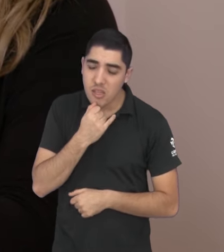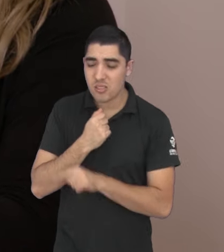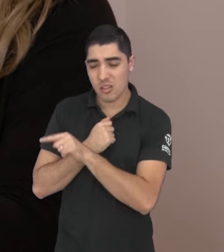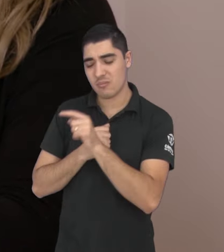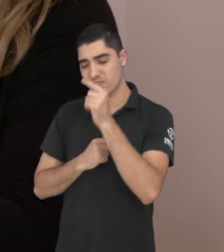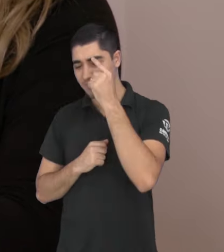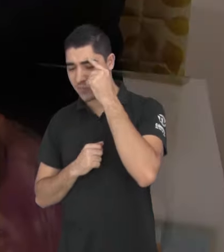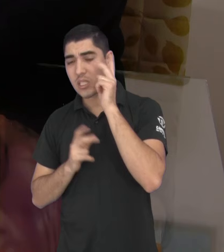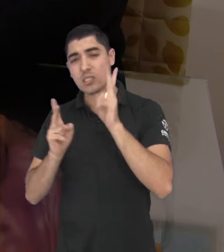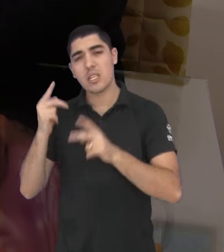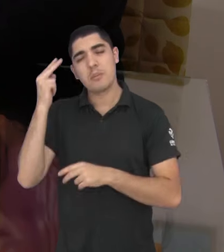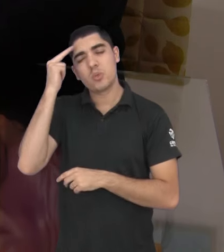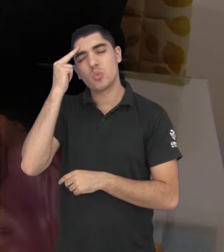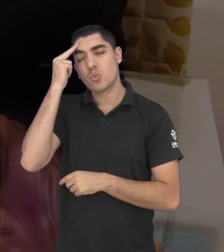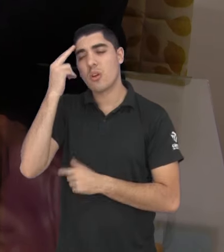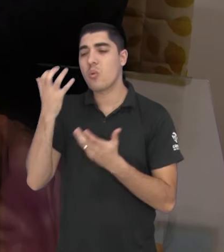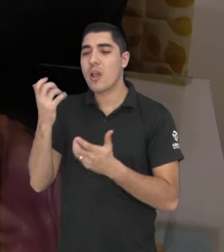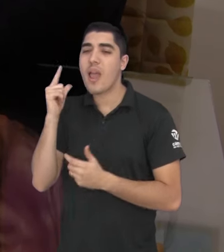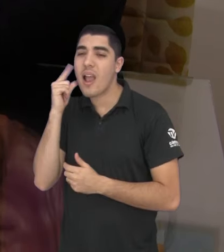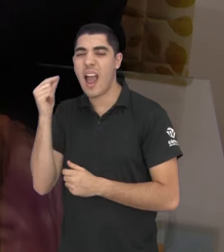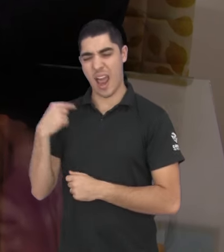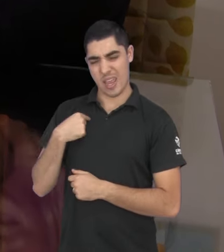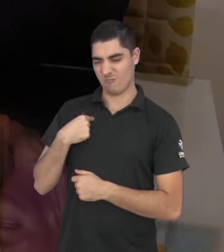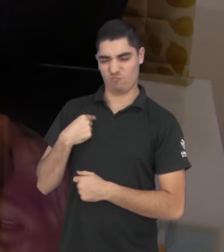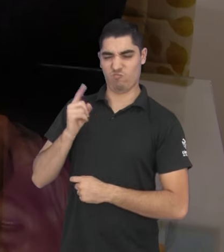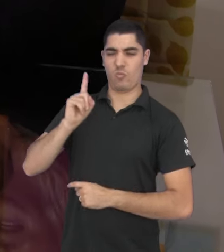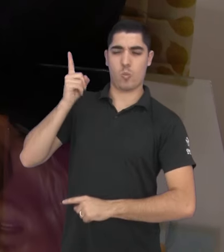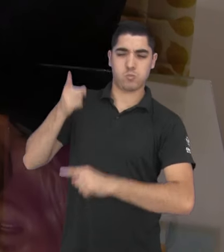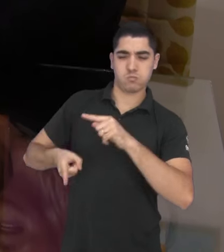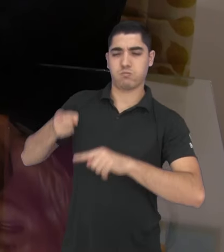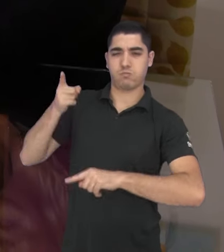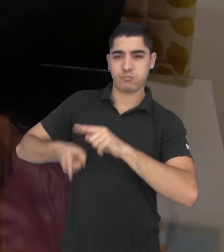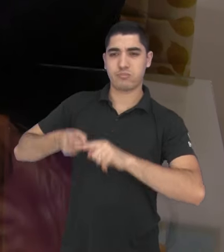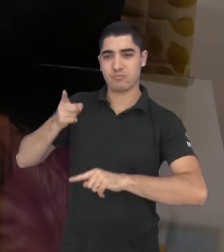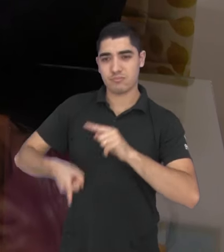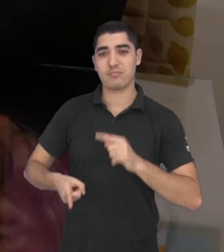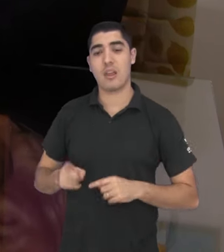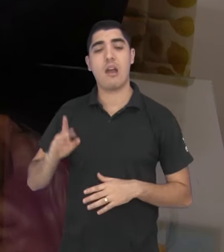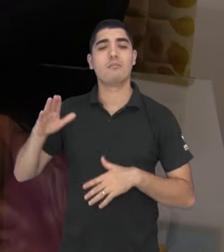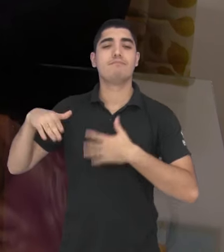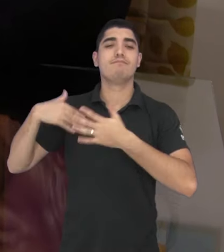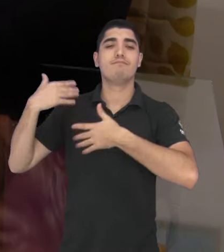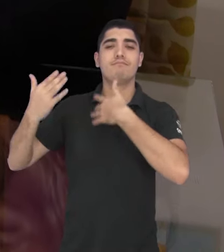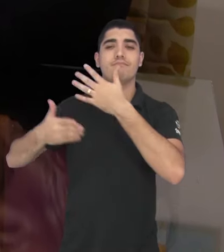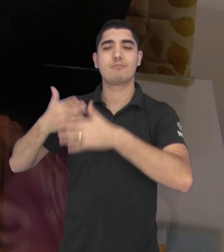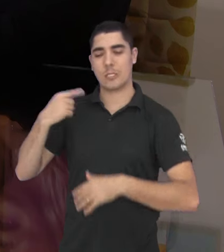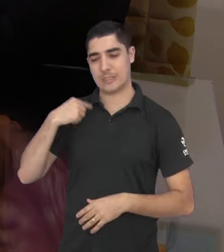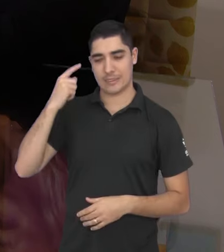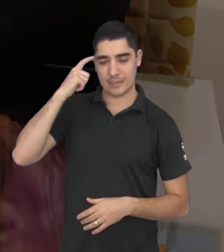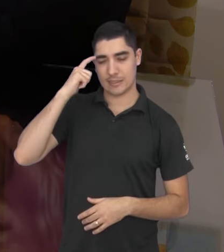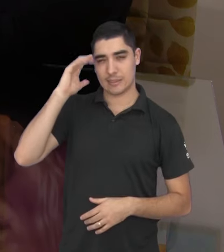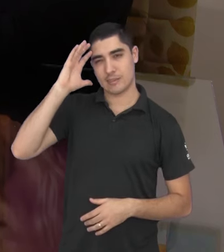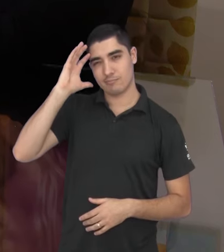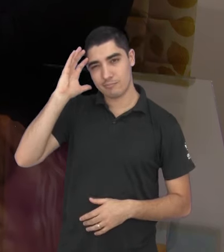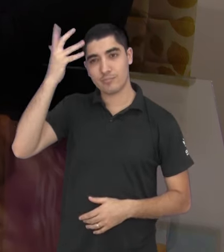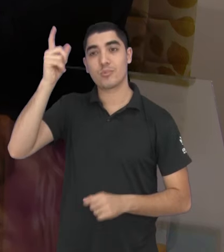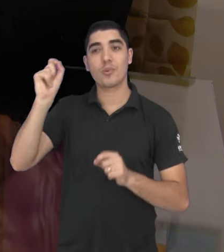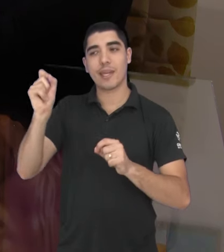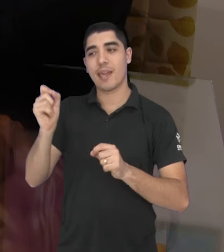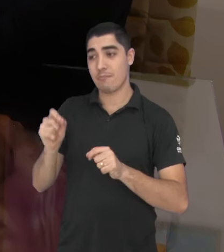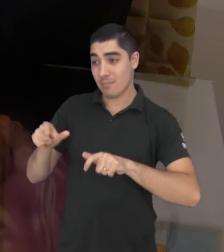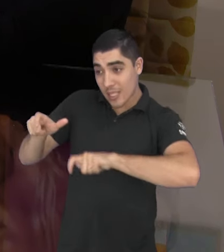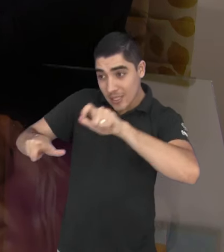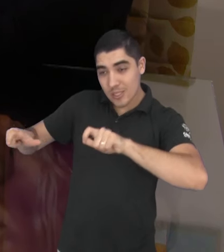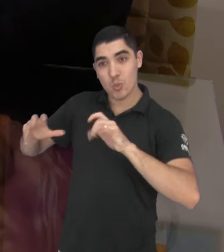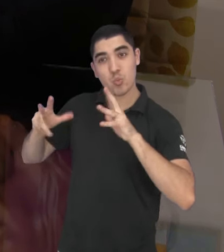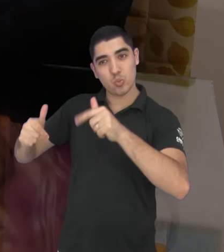ter gato, né? É mesmo. Eu que era resistente não deixava. E aí a gente decidiu, para alegrar todo mundo,